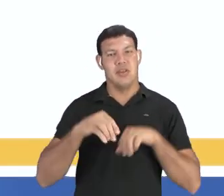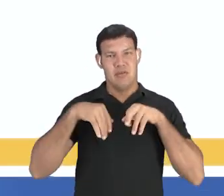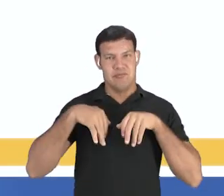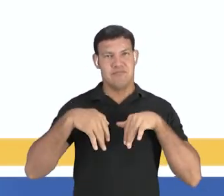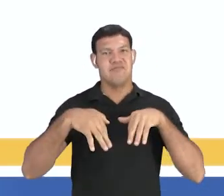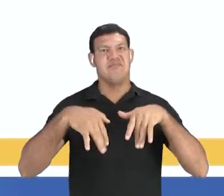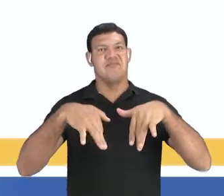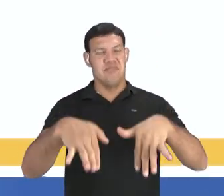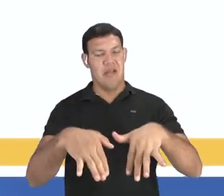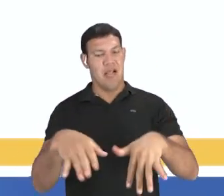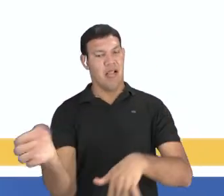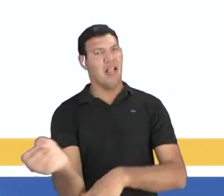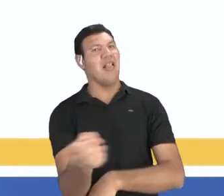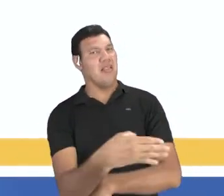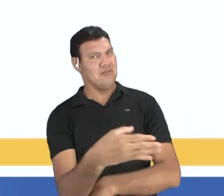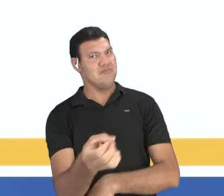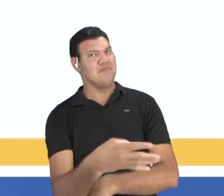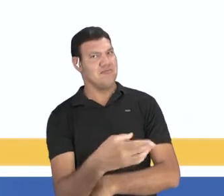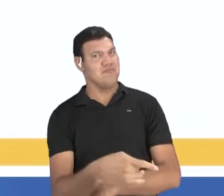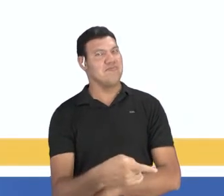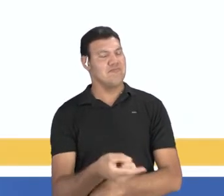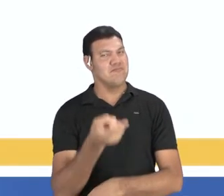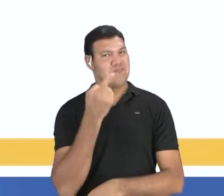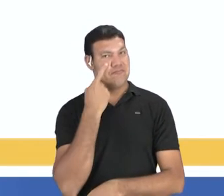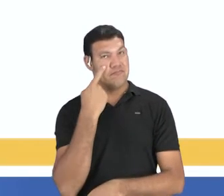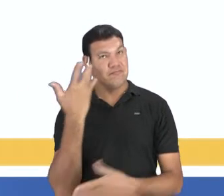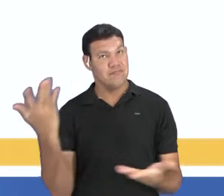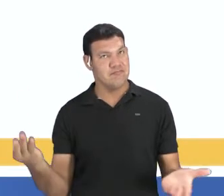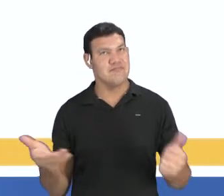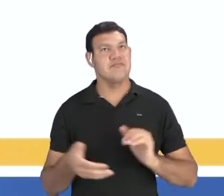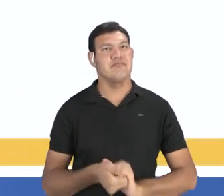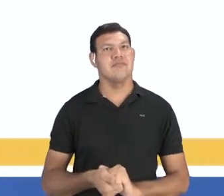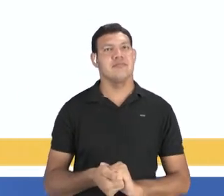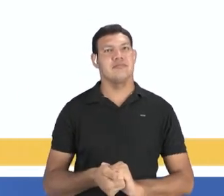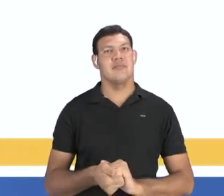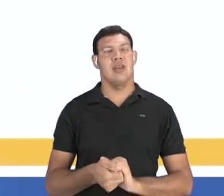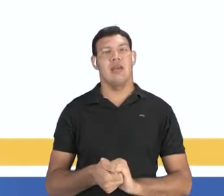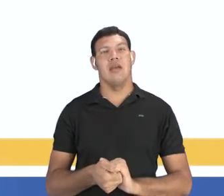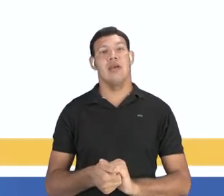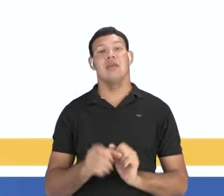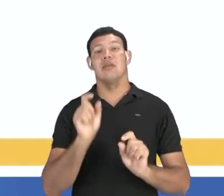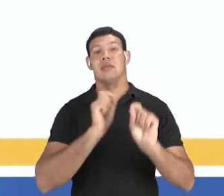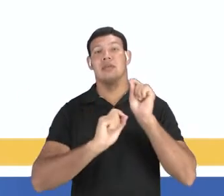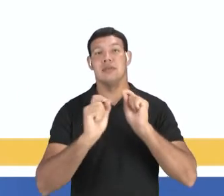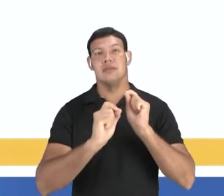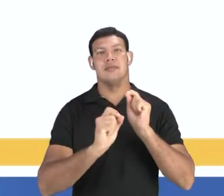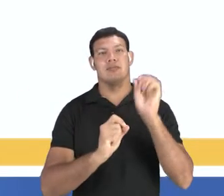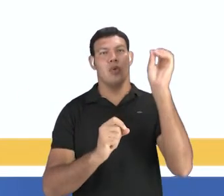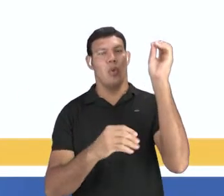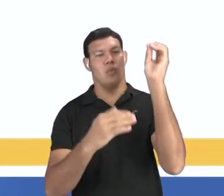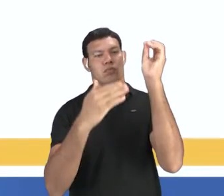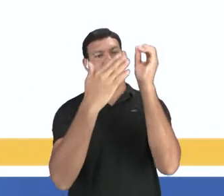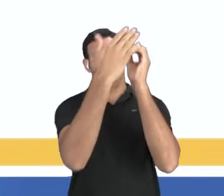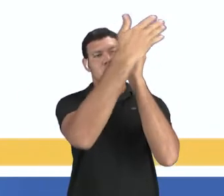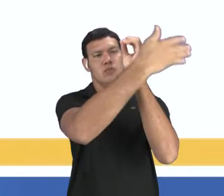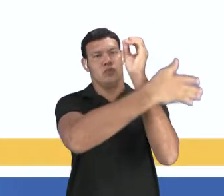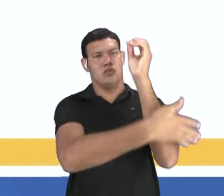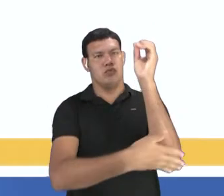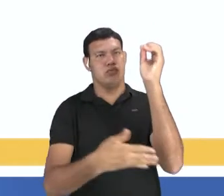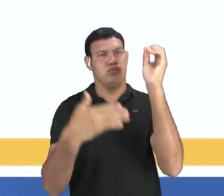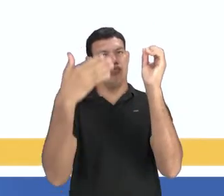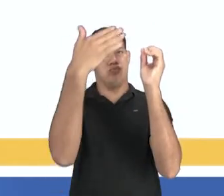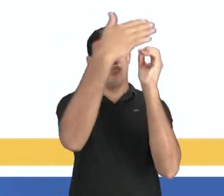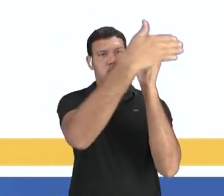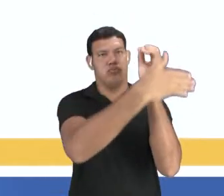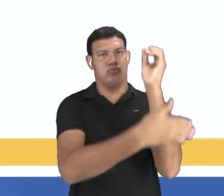já de organização né máquinas agrícolas os moinhos de água já eram utilizados pelos gregos Por volta